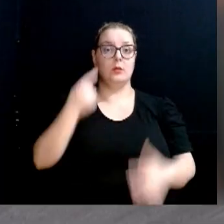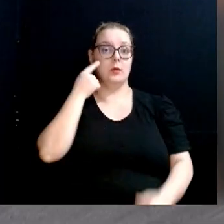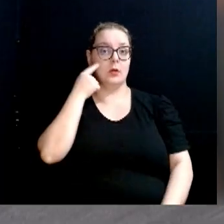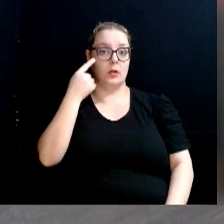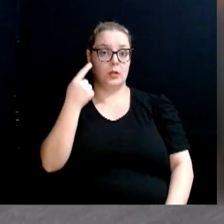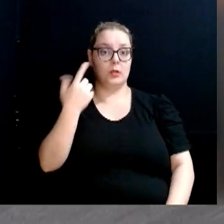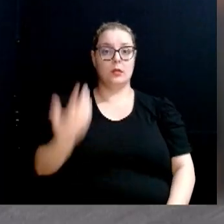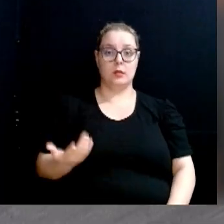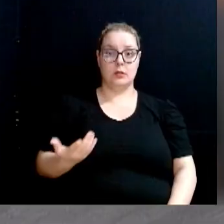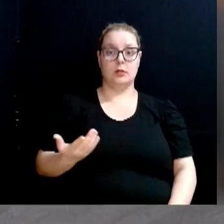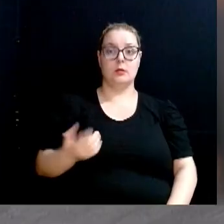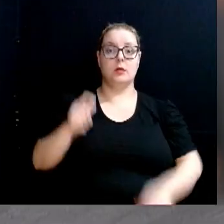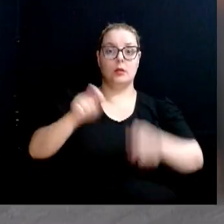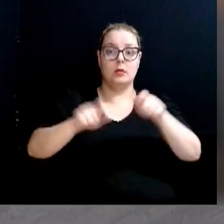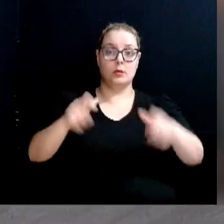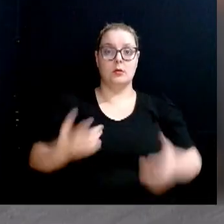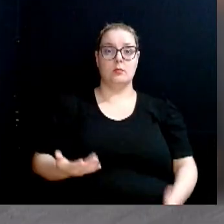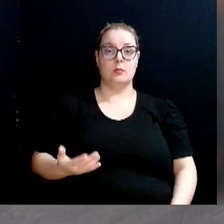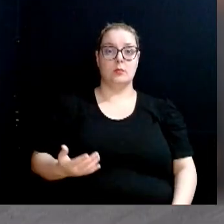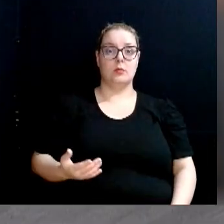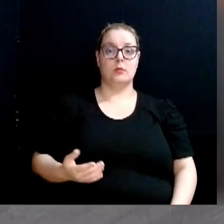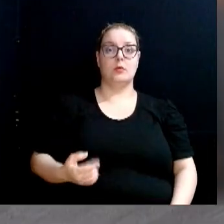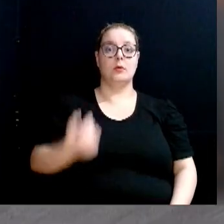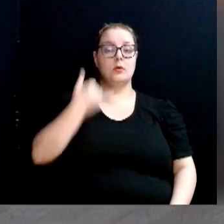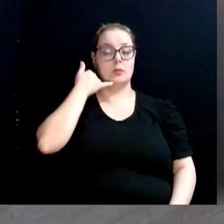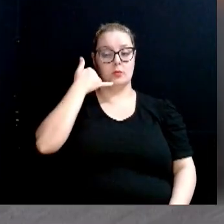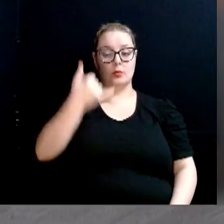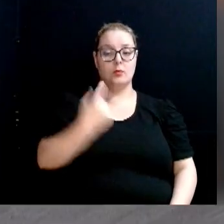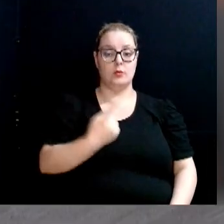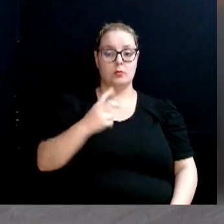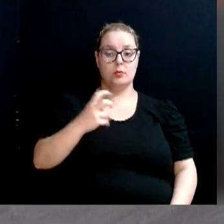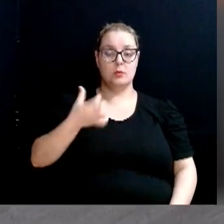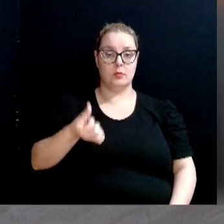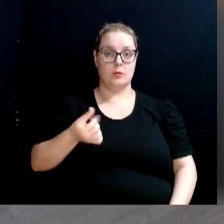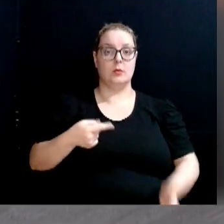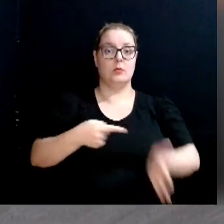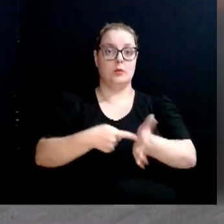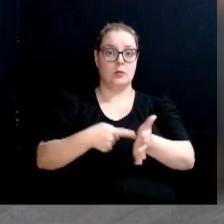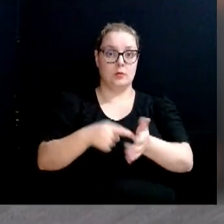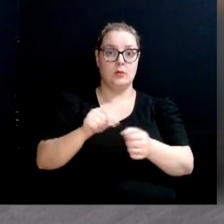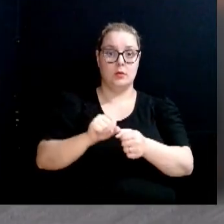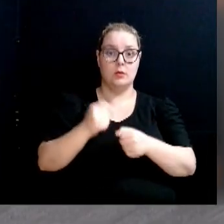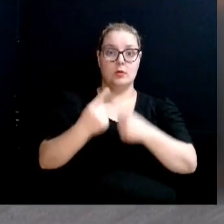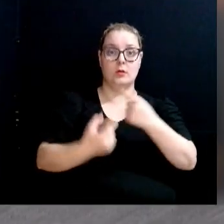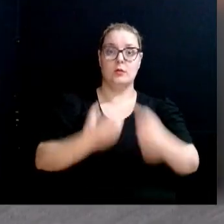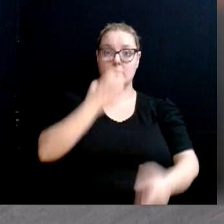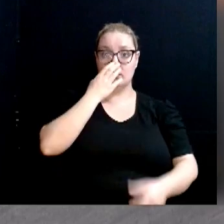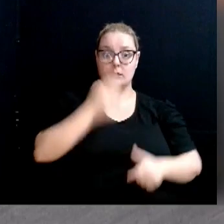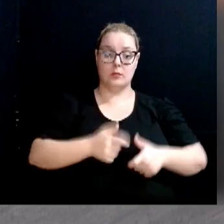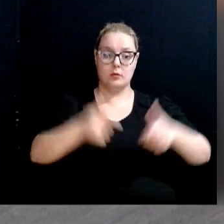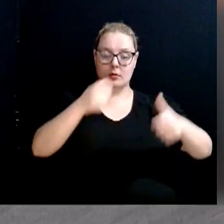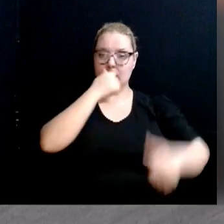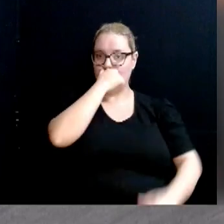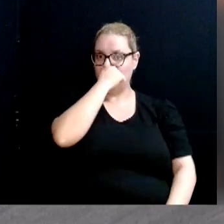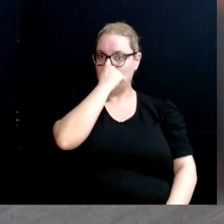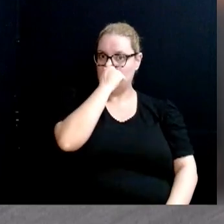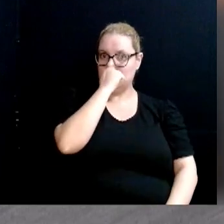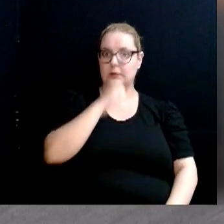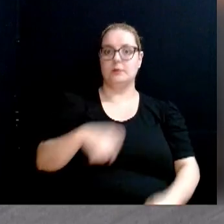as pessoas liguem através de um 56 para poder fazer a denúncia. Se tiver algum cachorro de grande porte, desses citados na